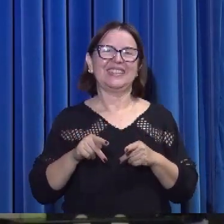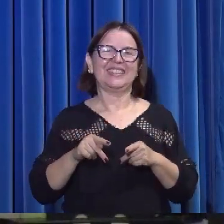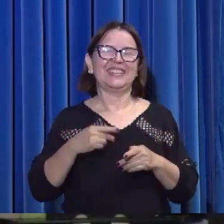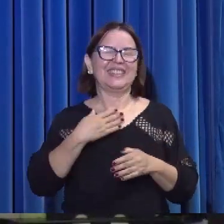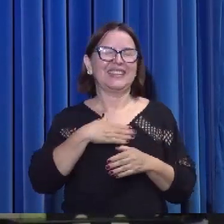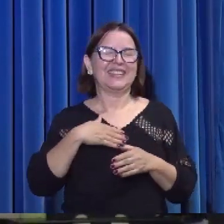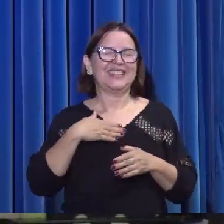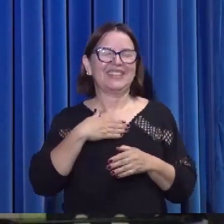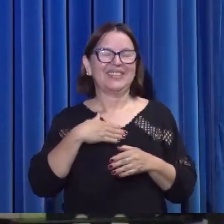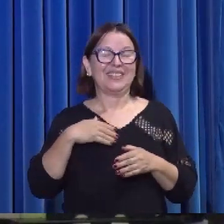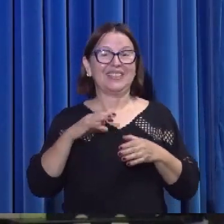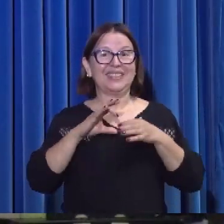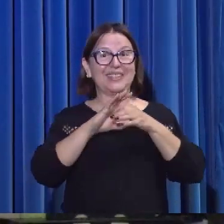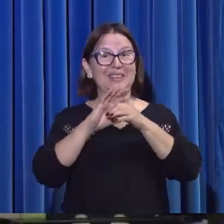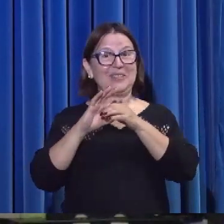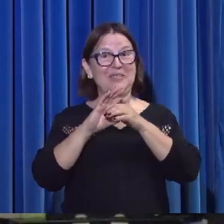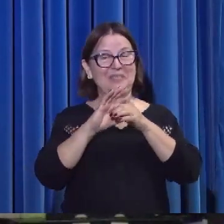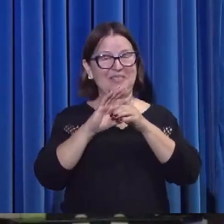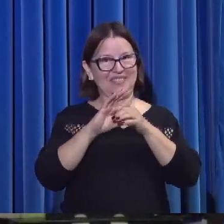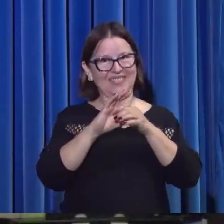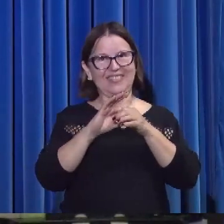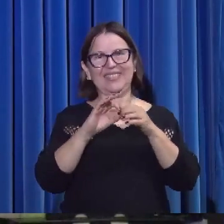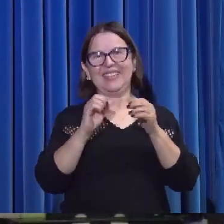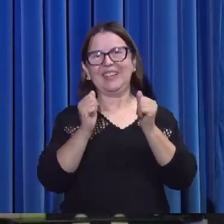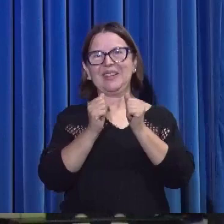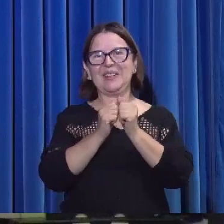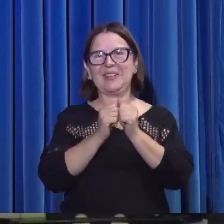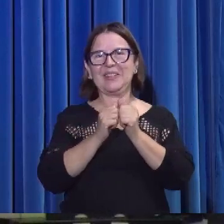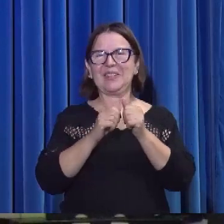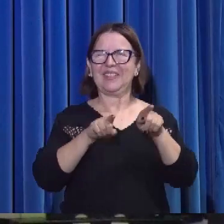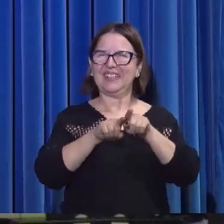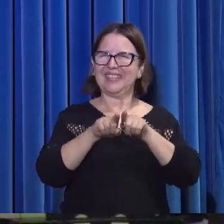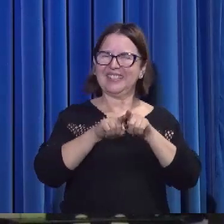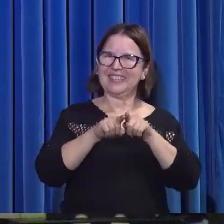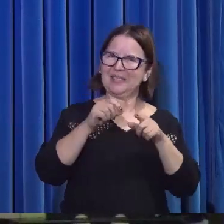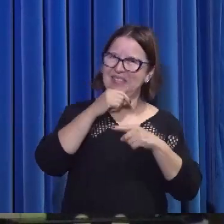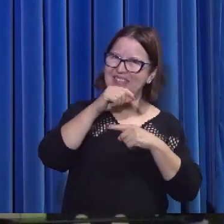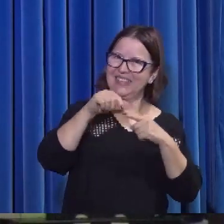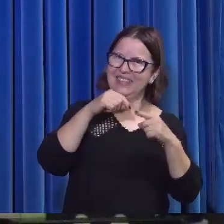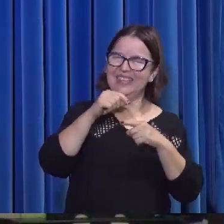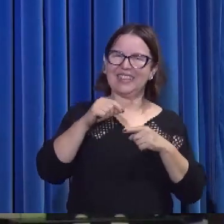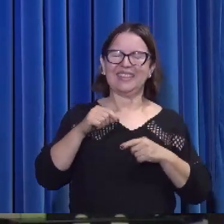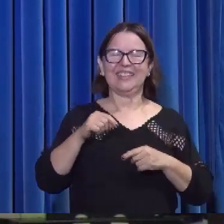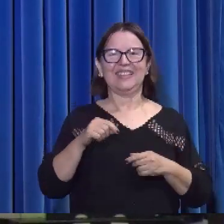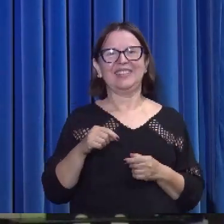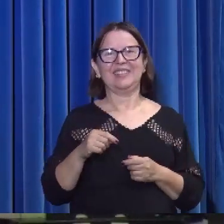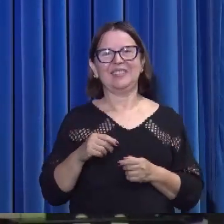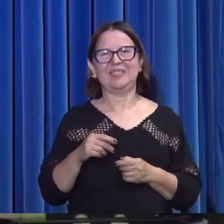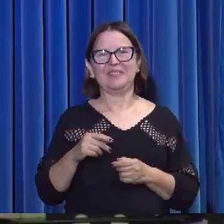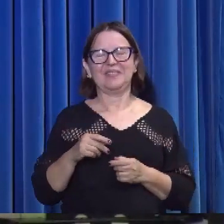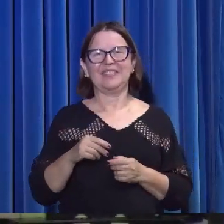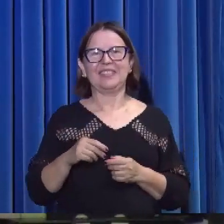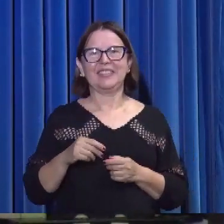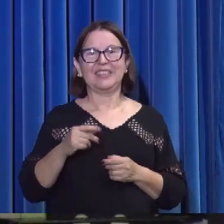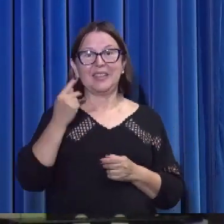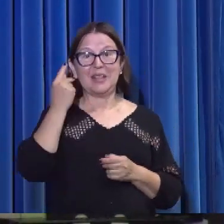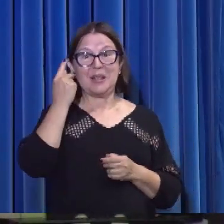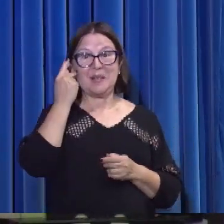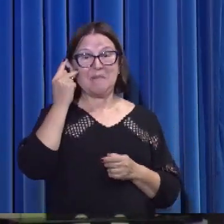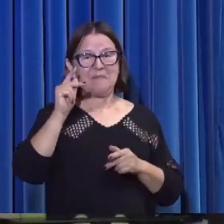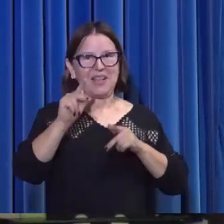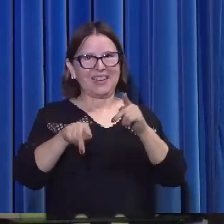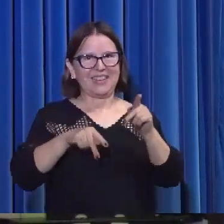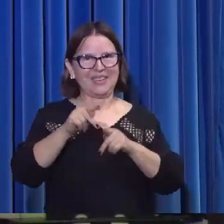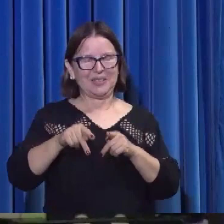ficam justificando-se para não perdoar os seus algozes, para aqueles que lutam diariamente com o pecado e não para aqueles